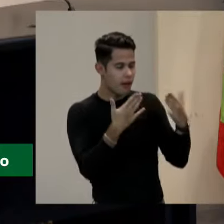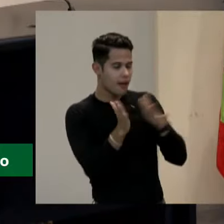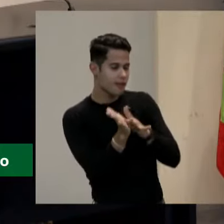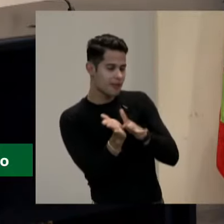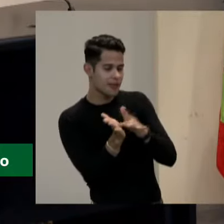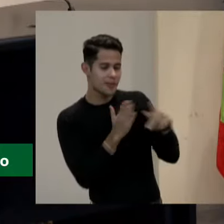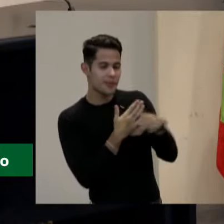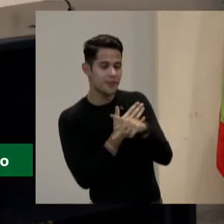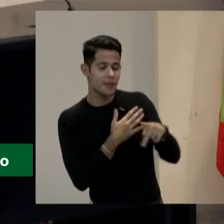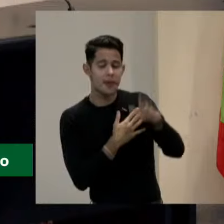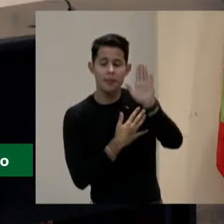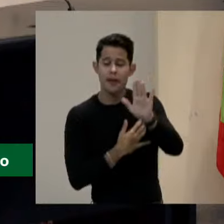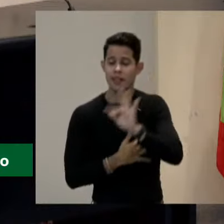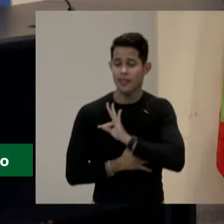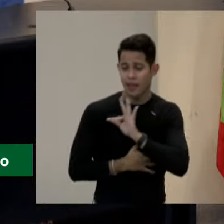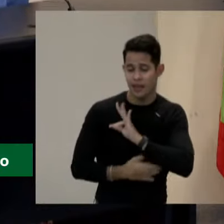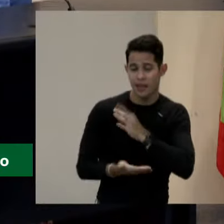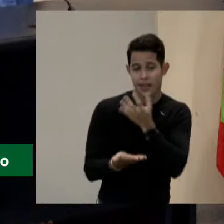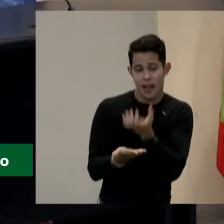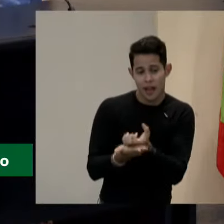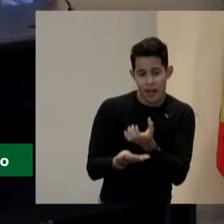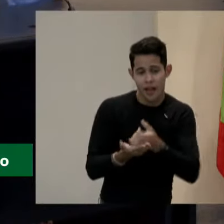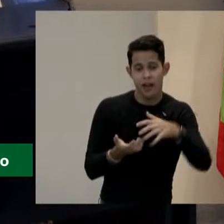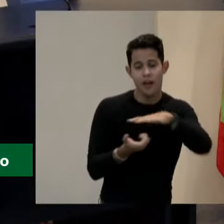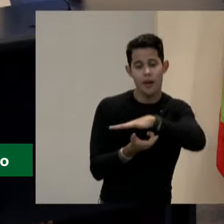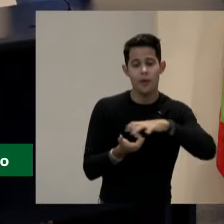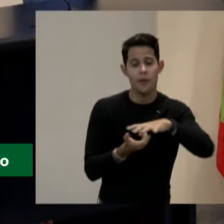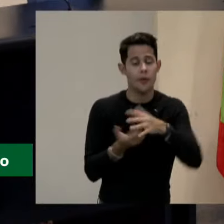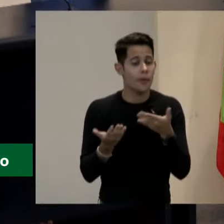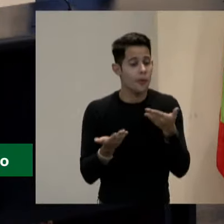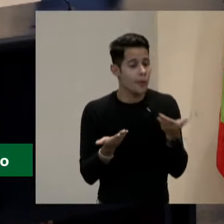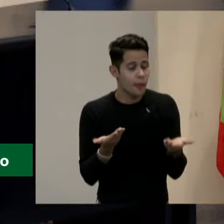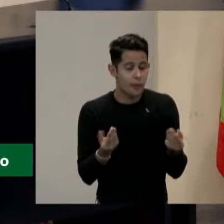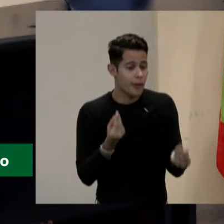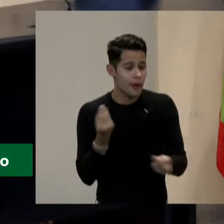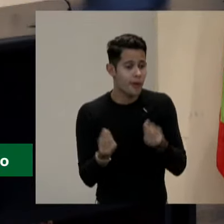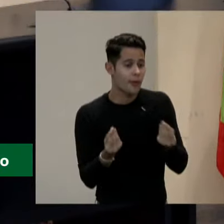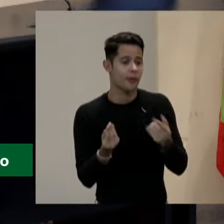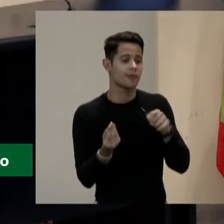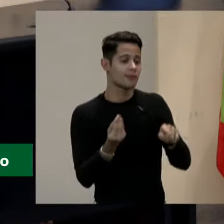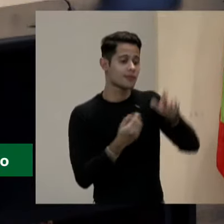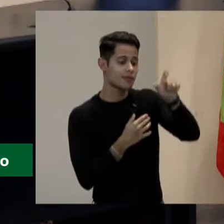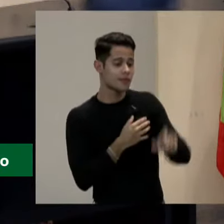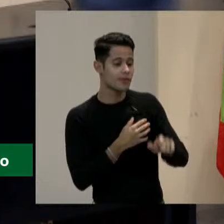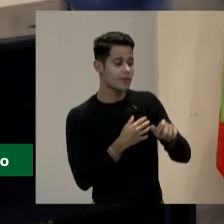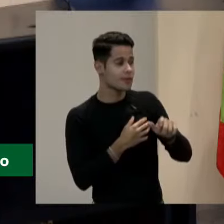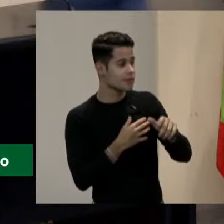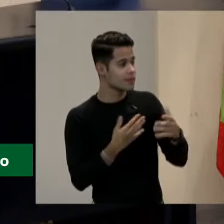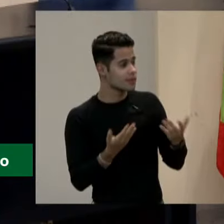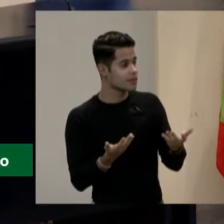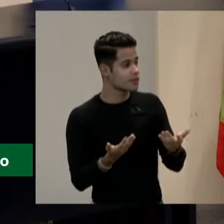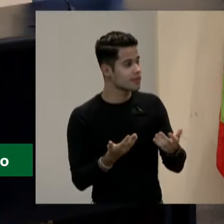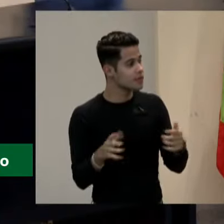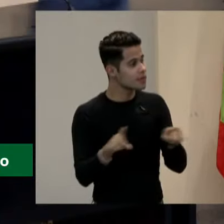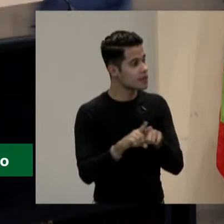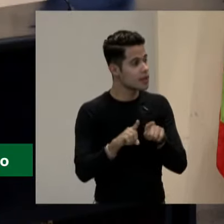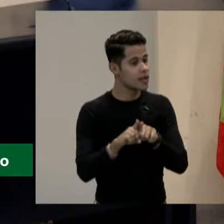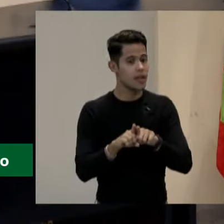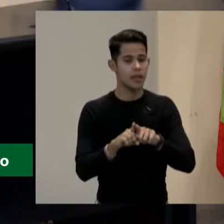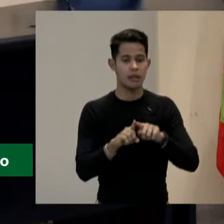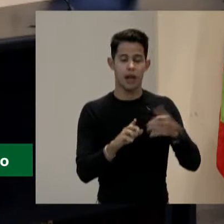E quais são as técnicas de alfabetização? Sebastião, conhece a pessoa. Foi falado por todos os palestrantes